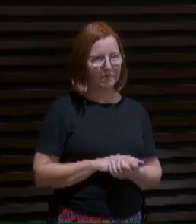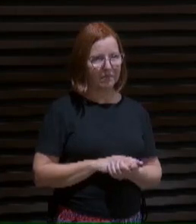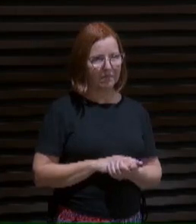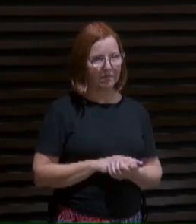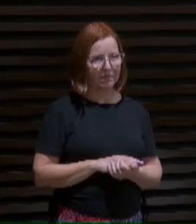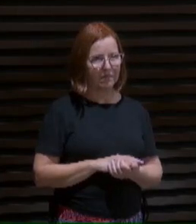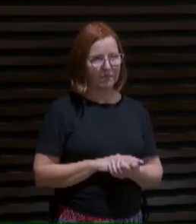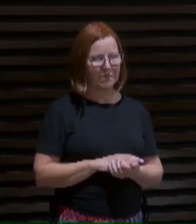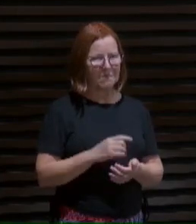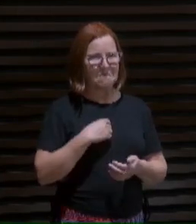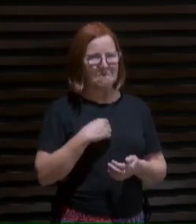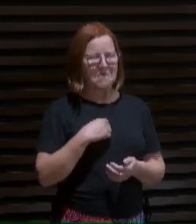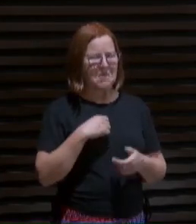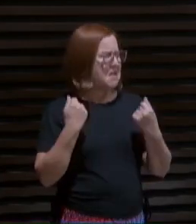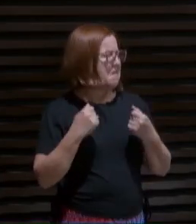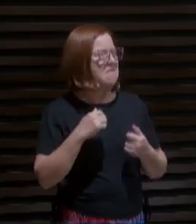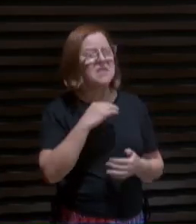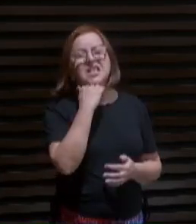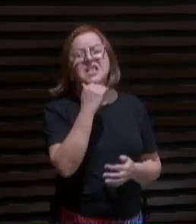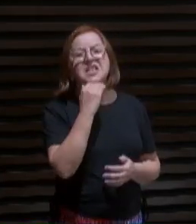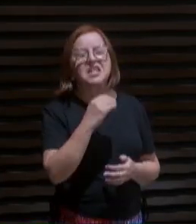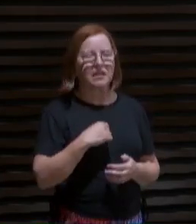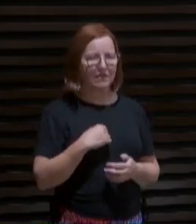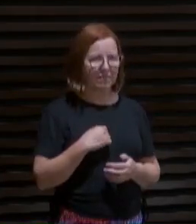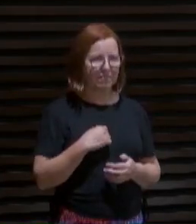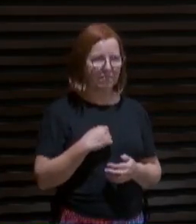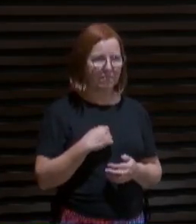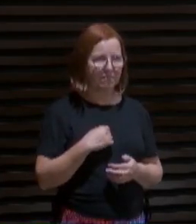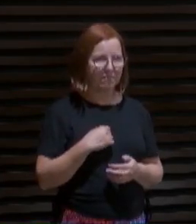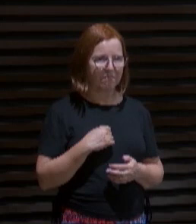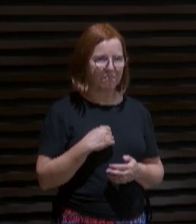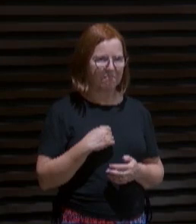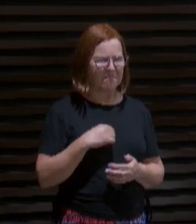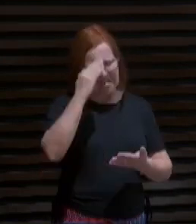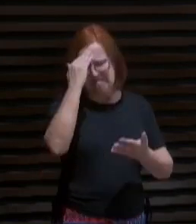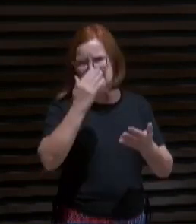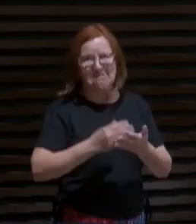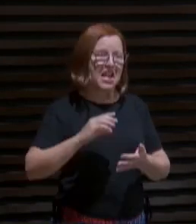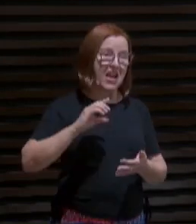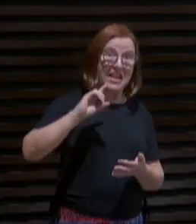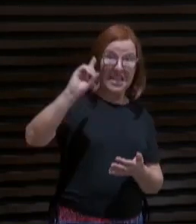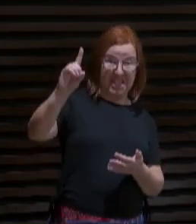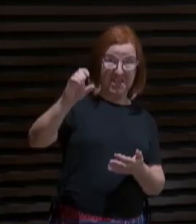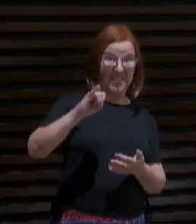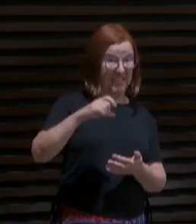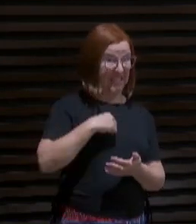Eu não preciso de ninguém. Eu não posso admitir Deus se eu mesmo não for